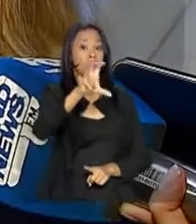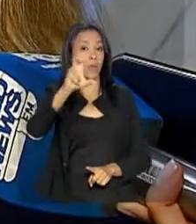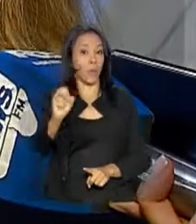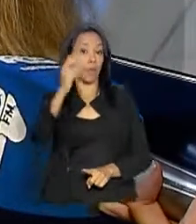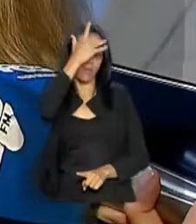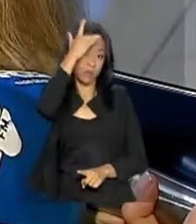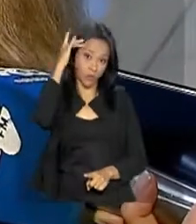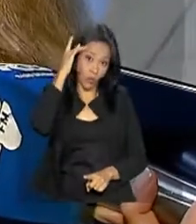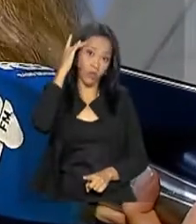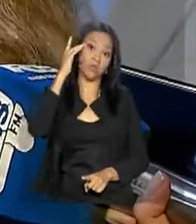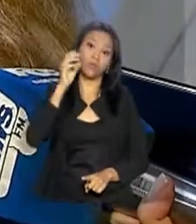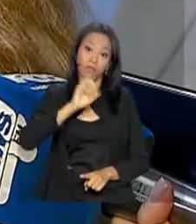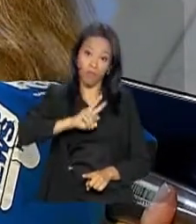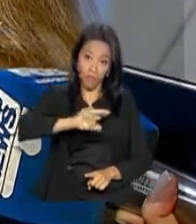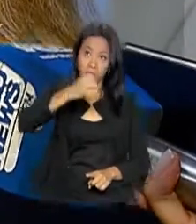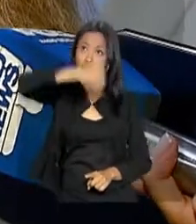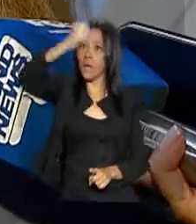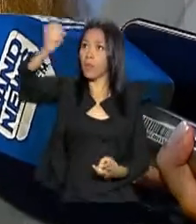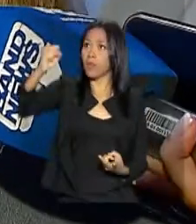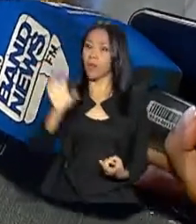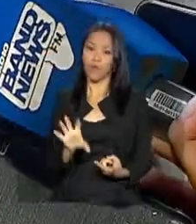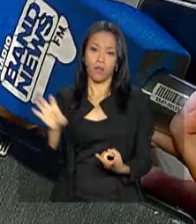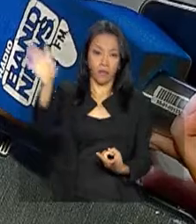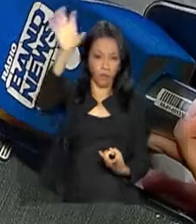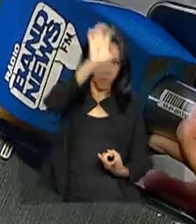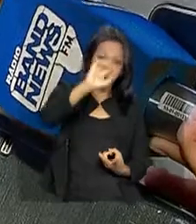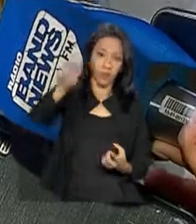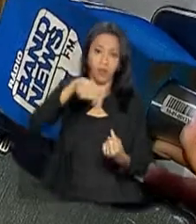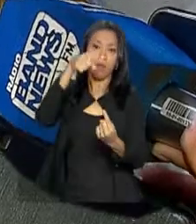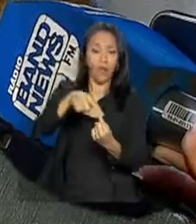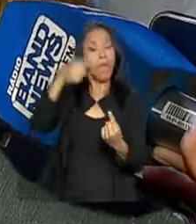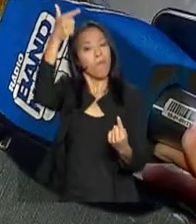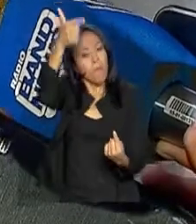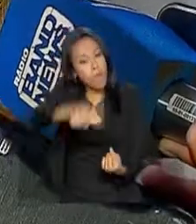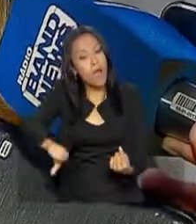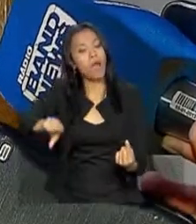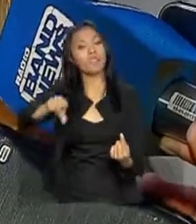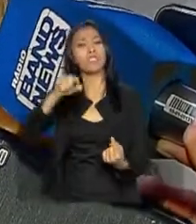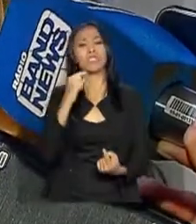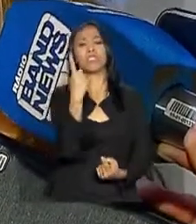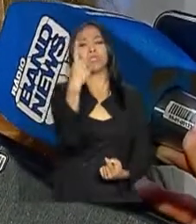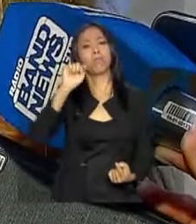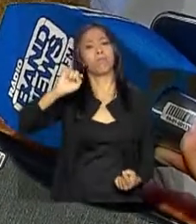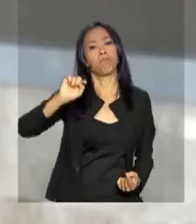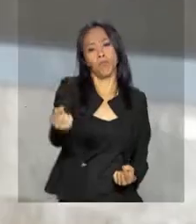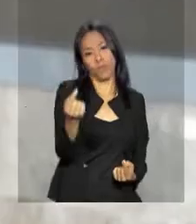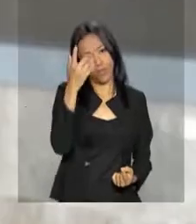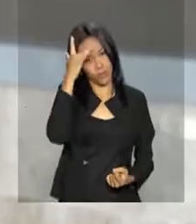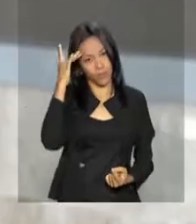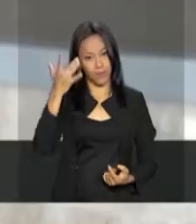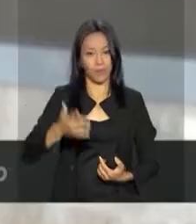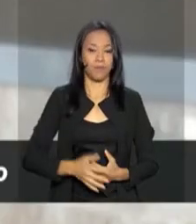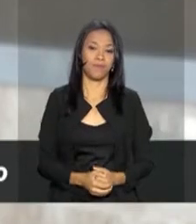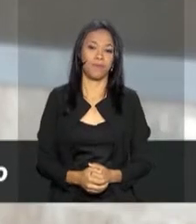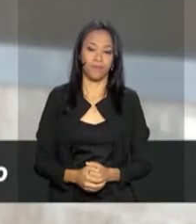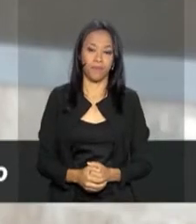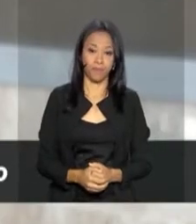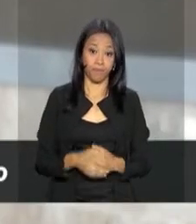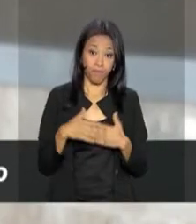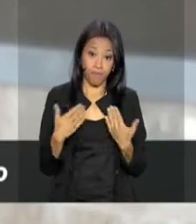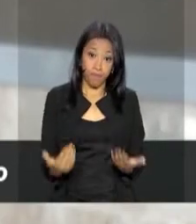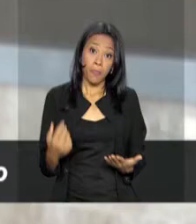aproximadamente que a idéia é que a gente possa interessar mais de mil pessoas os